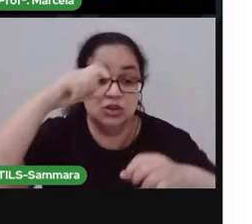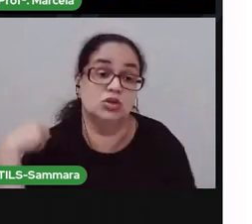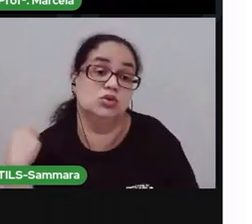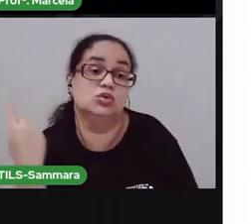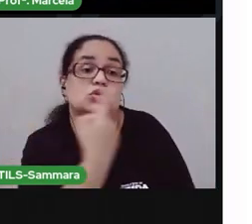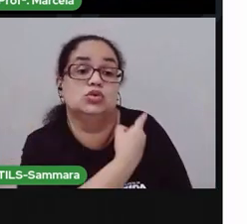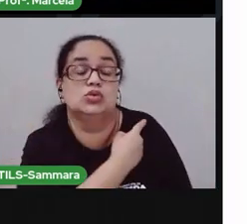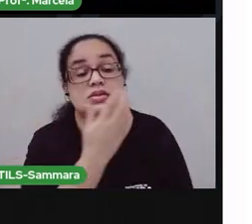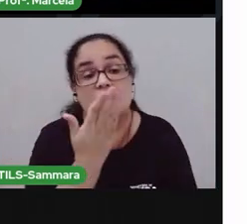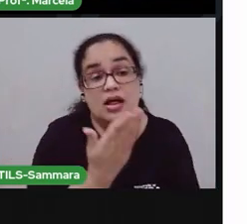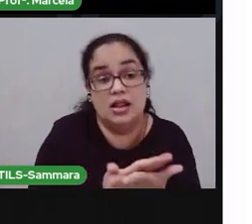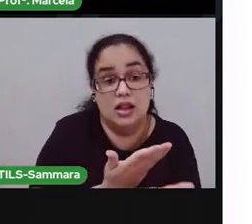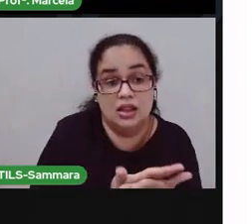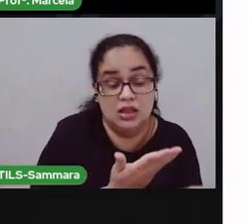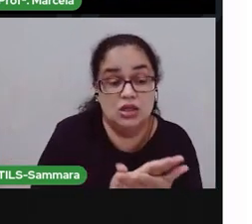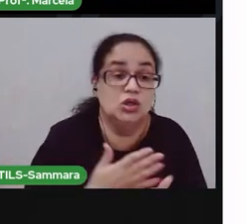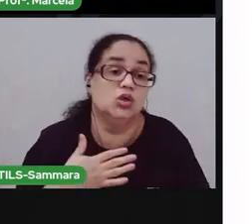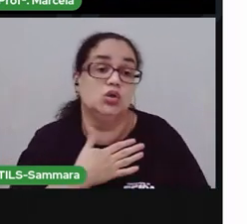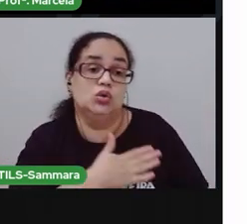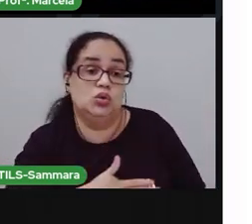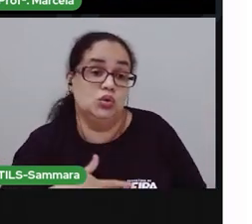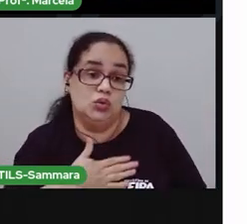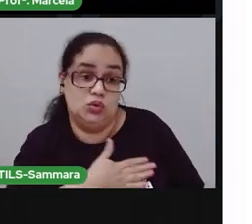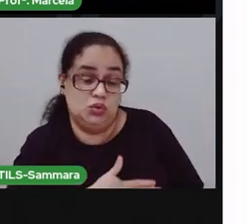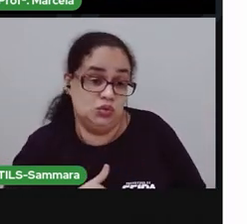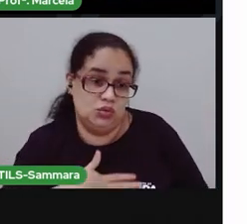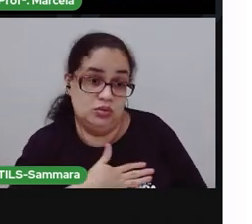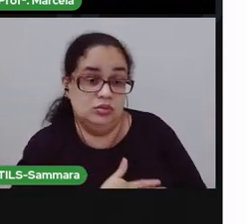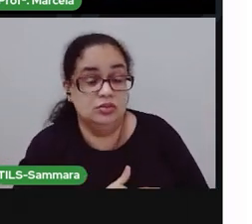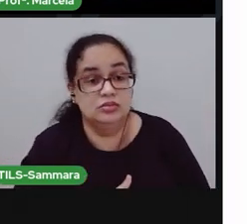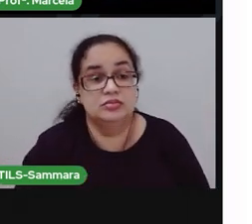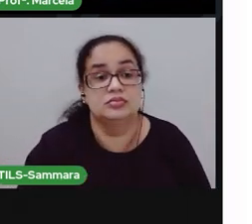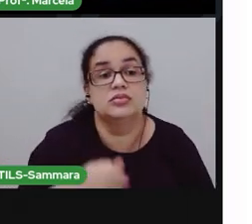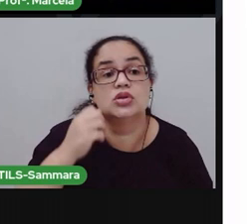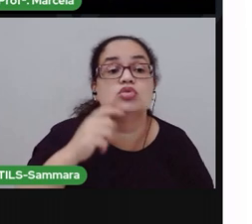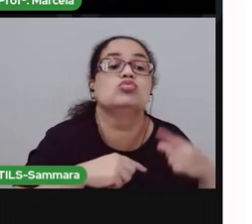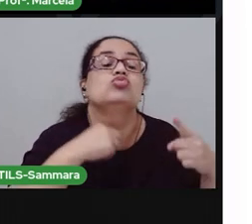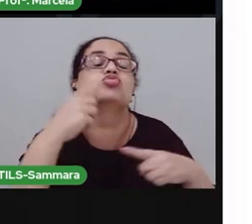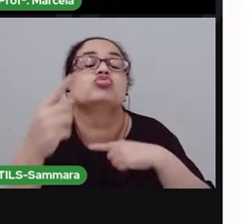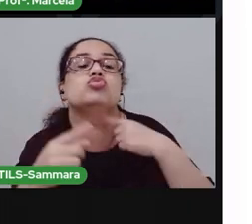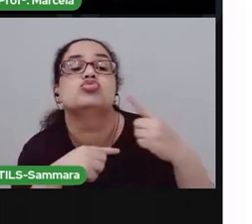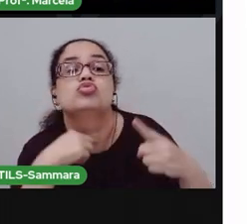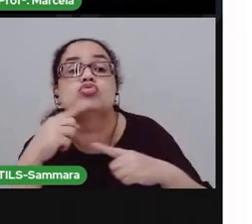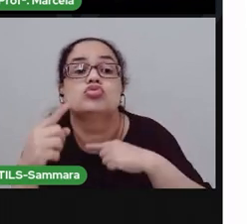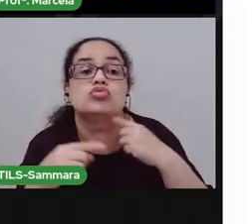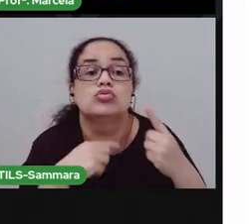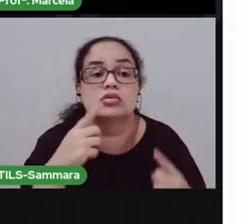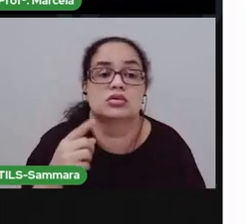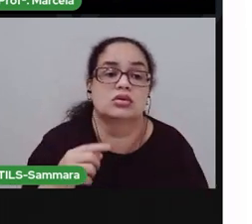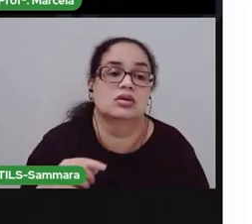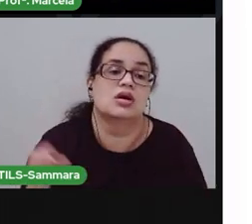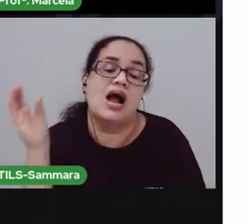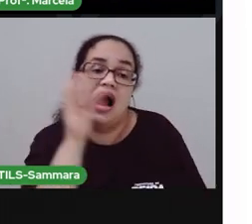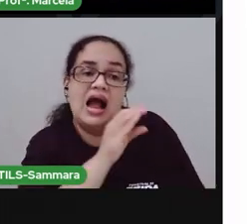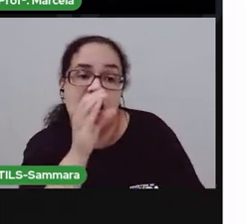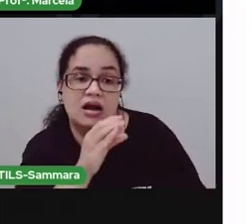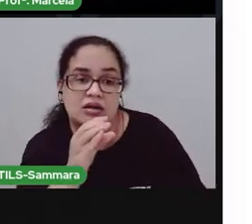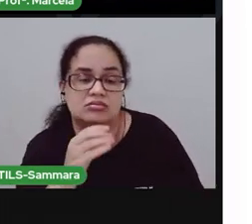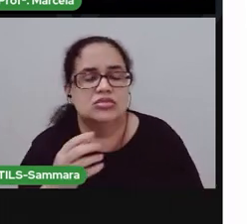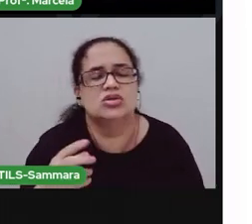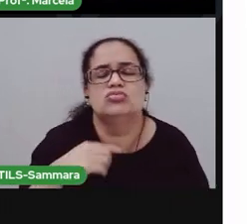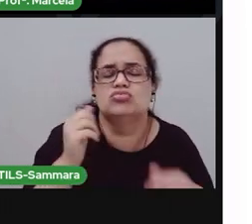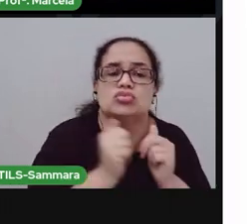aula e tenha gostado. Se você ficou com alguma dúvida, passei rápido em algum momento, não